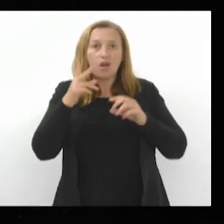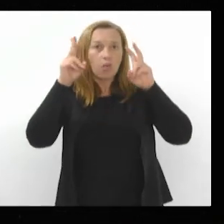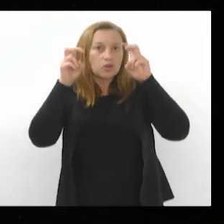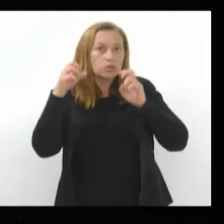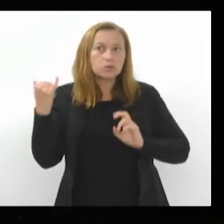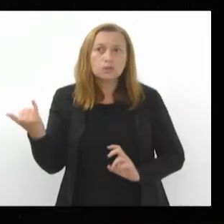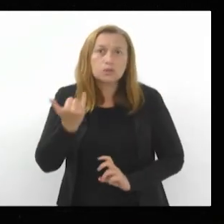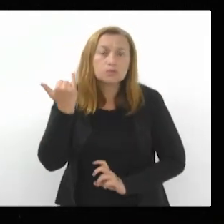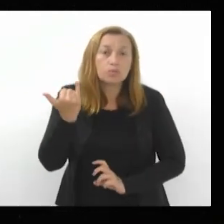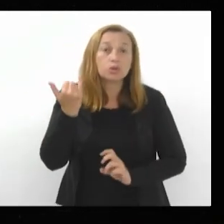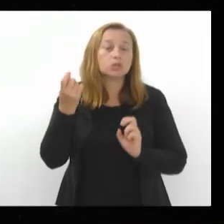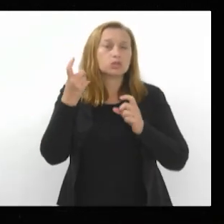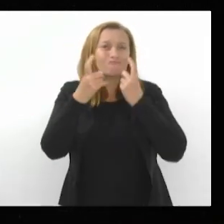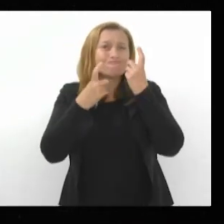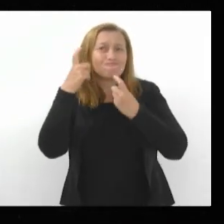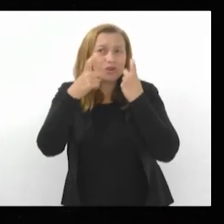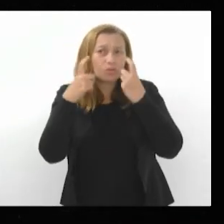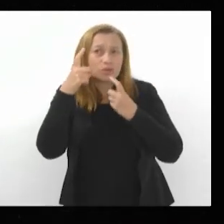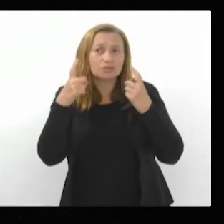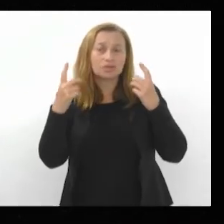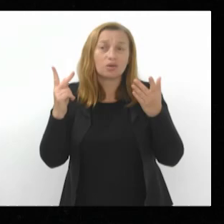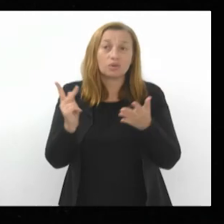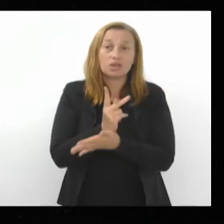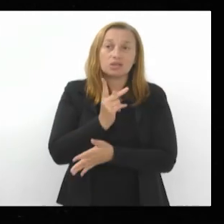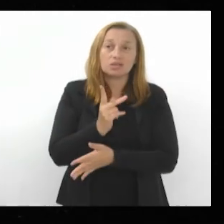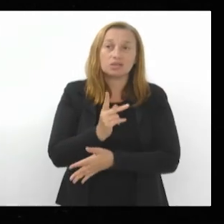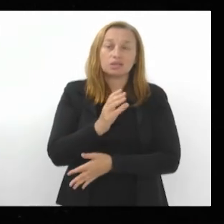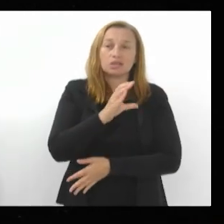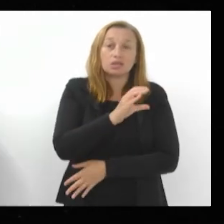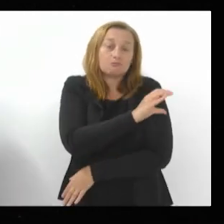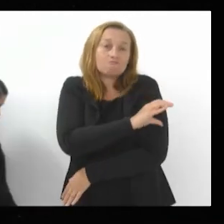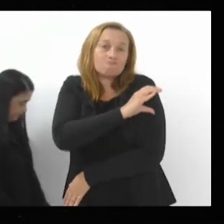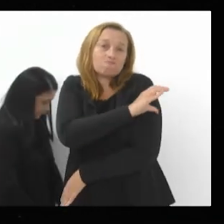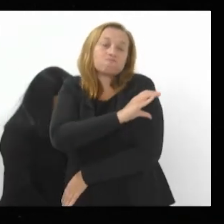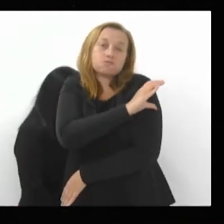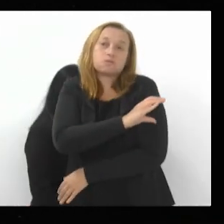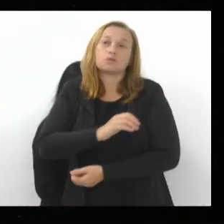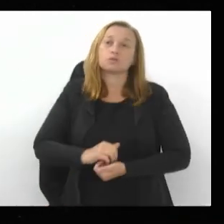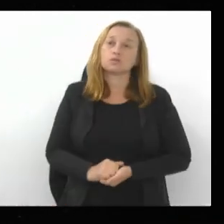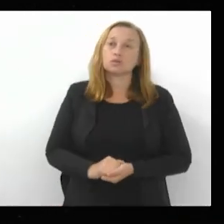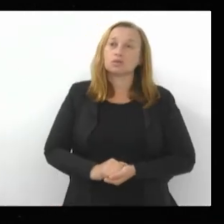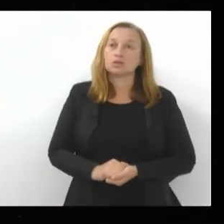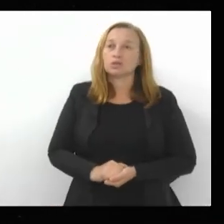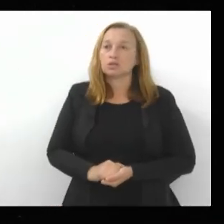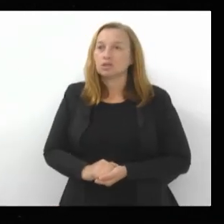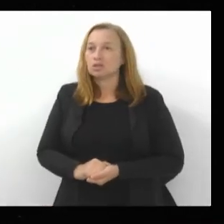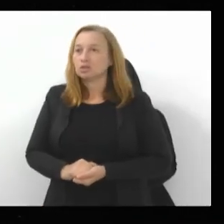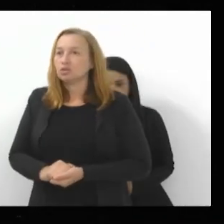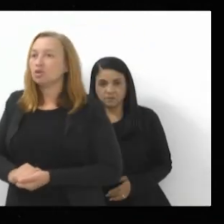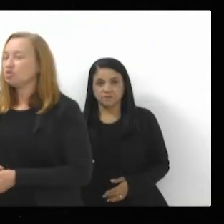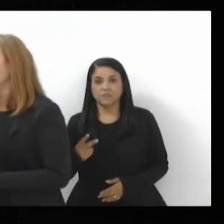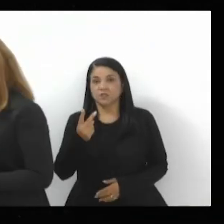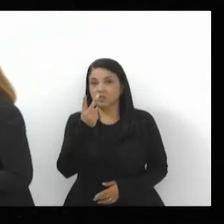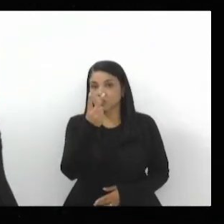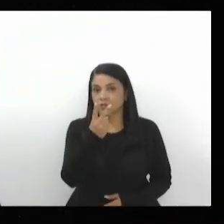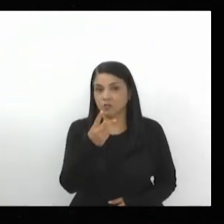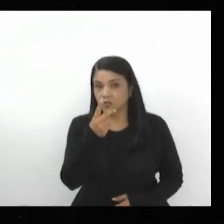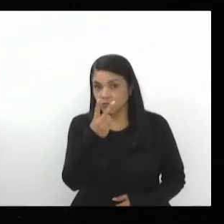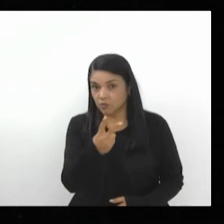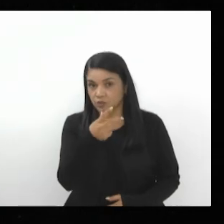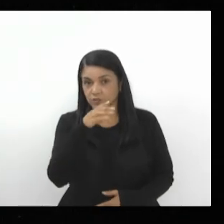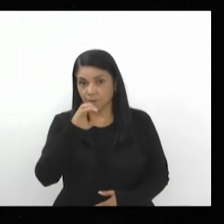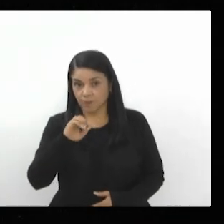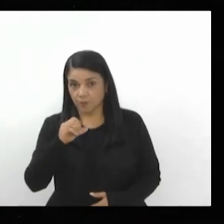bastante preocupante que está acontecendo em Campos dos Goytacazes desde 2015, que eu